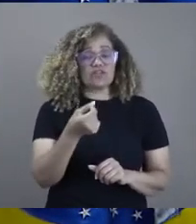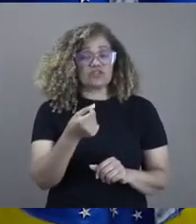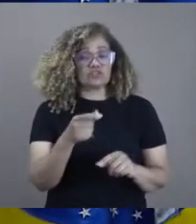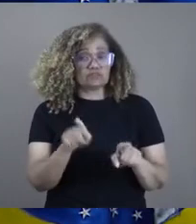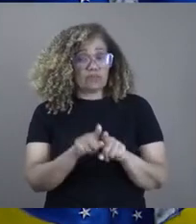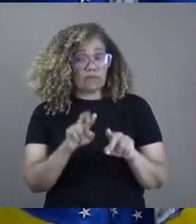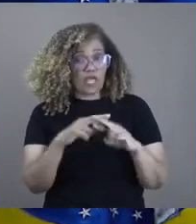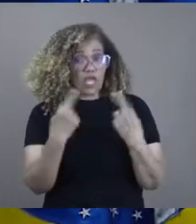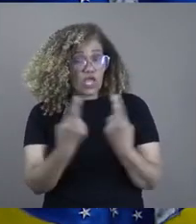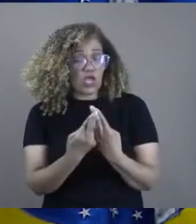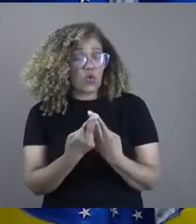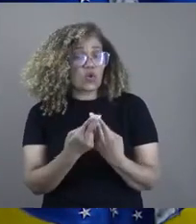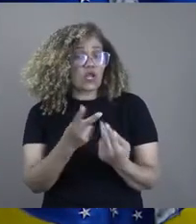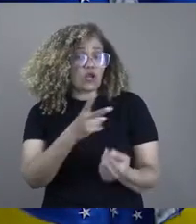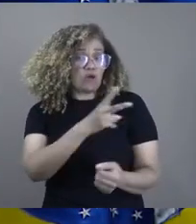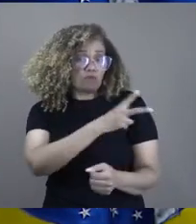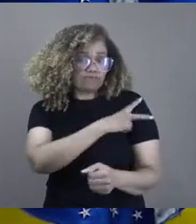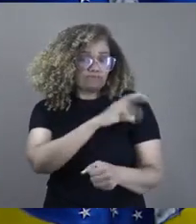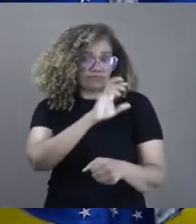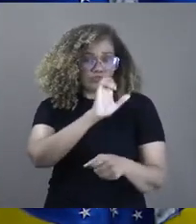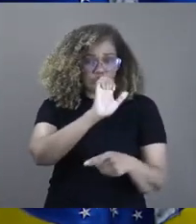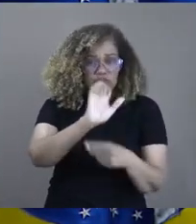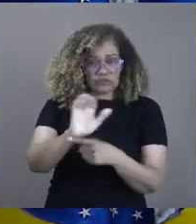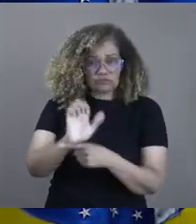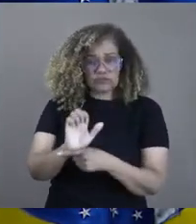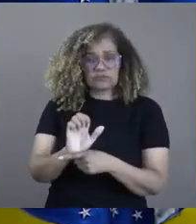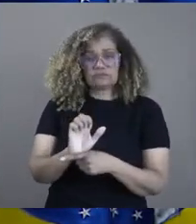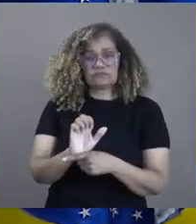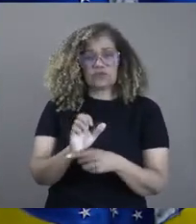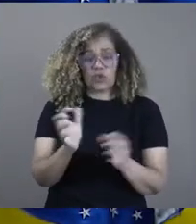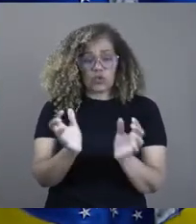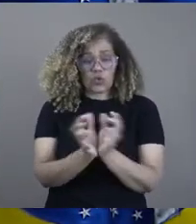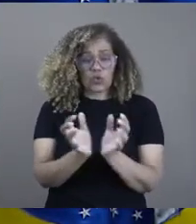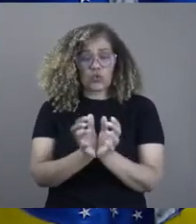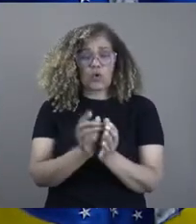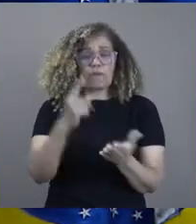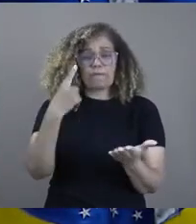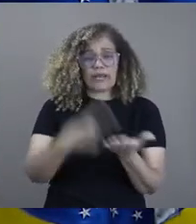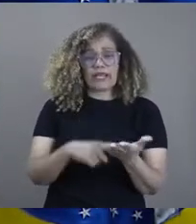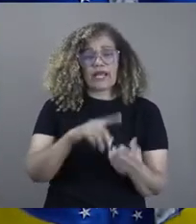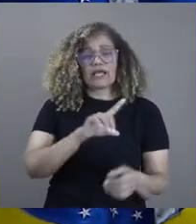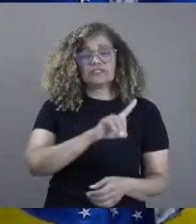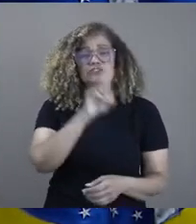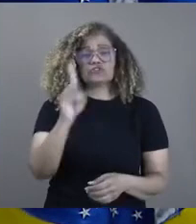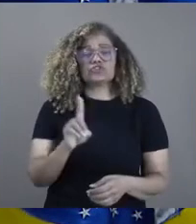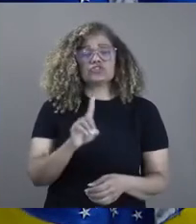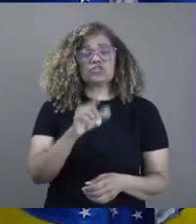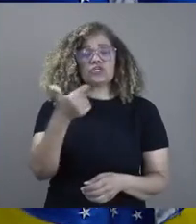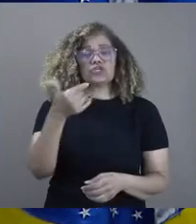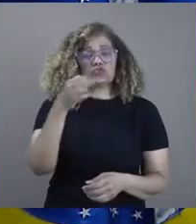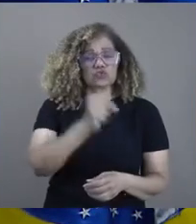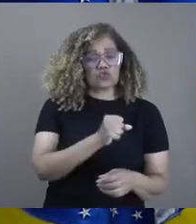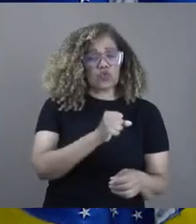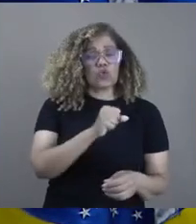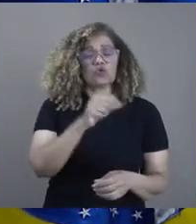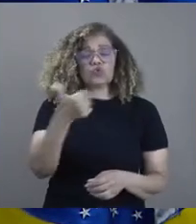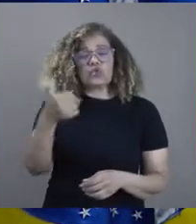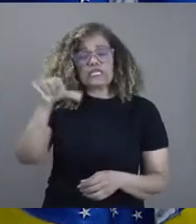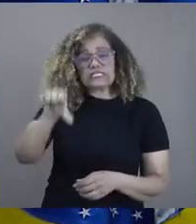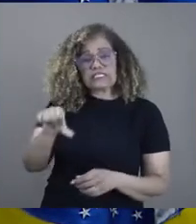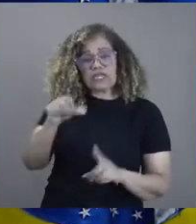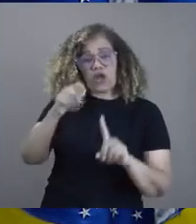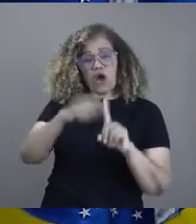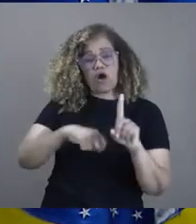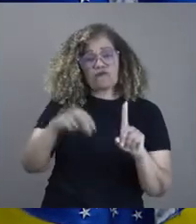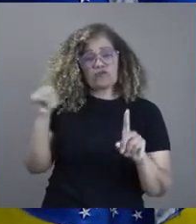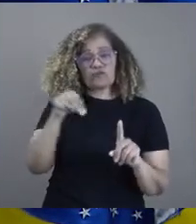de do grupo marcada para os dias 18 e 19 de novembro